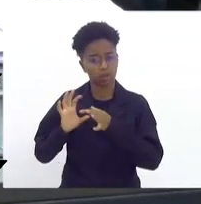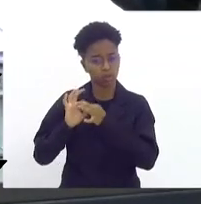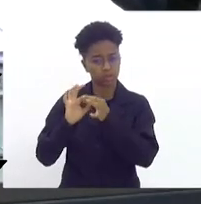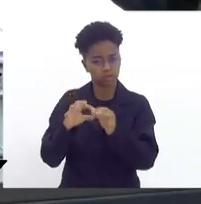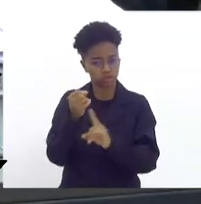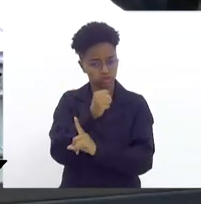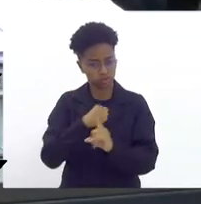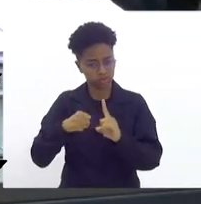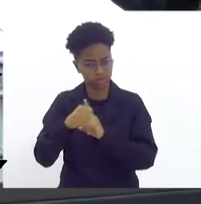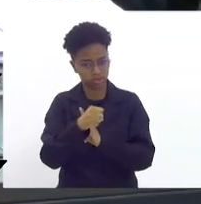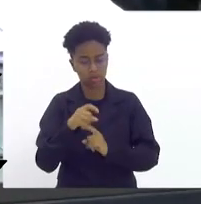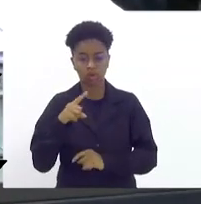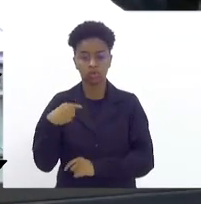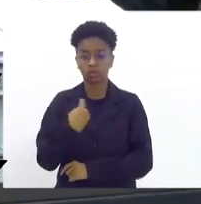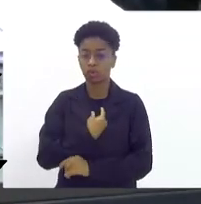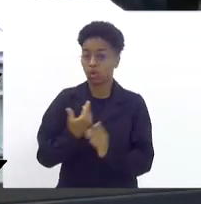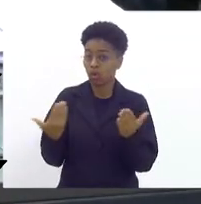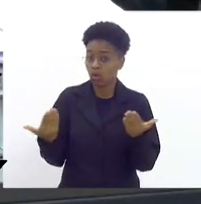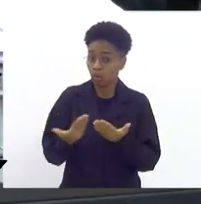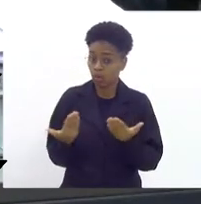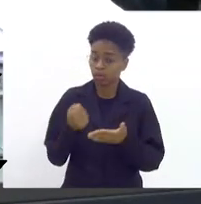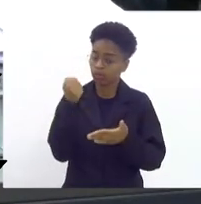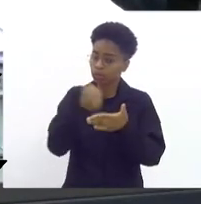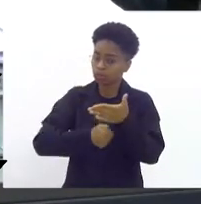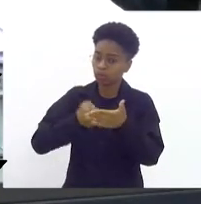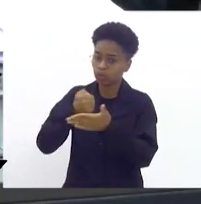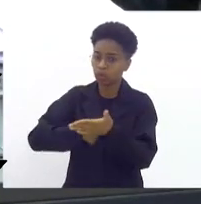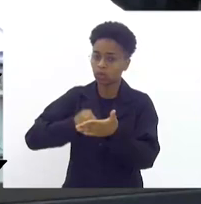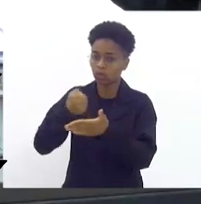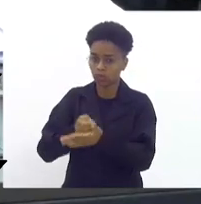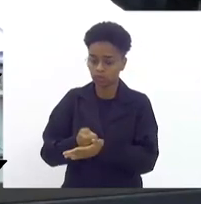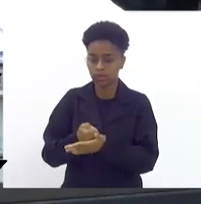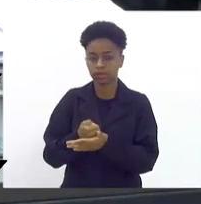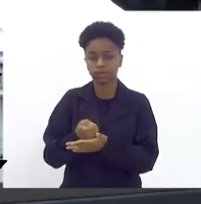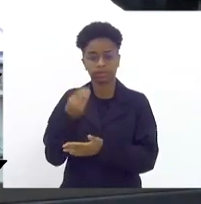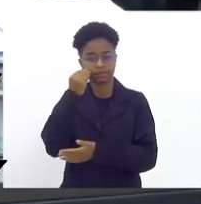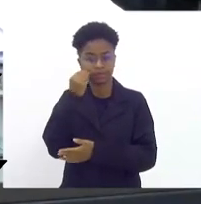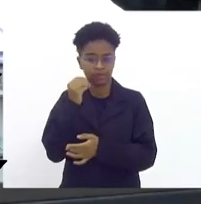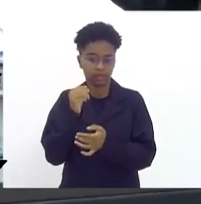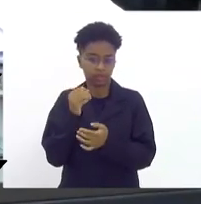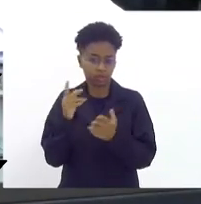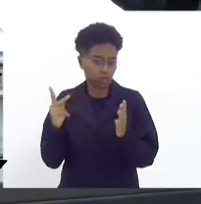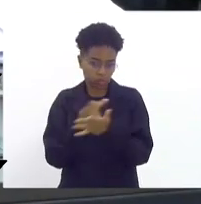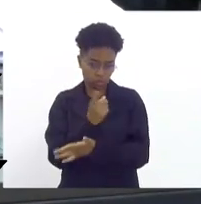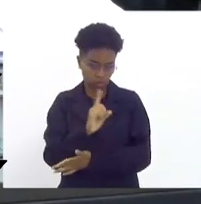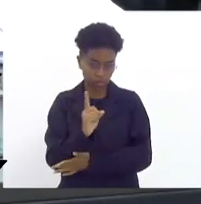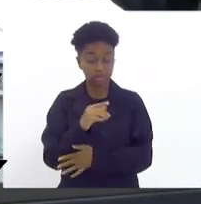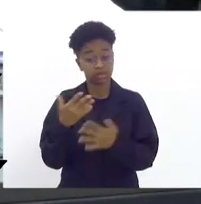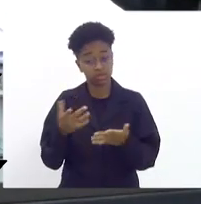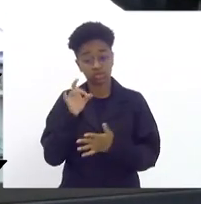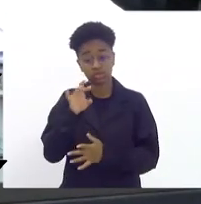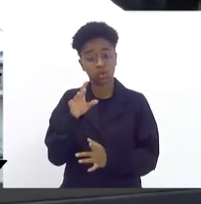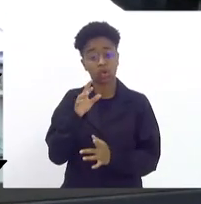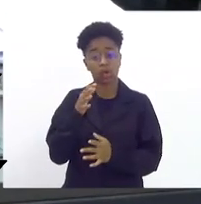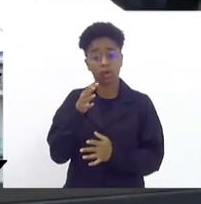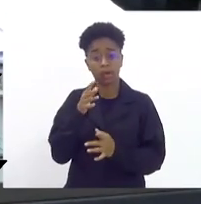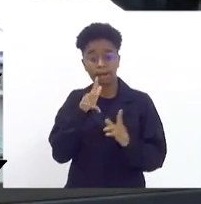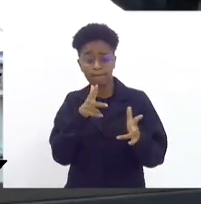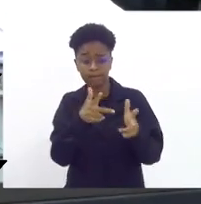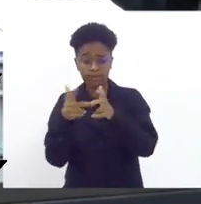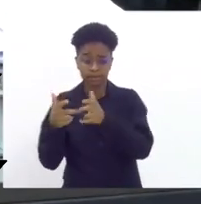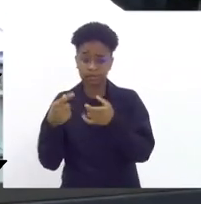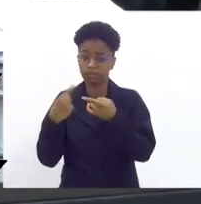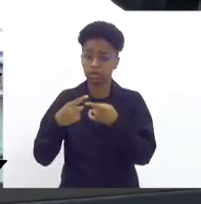social, nós hoje lutaremos para que isso não aconteça. Então, é apenas uma observação em relação àqueles que